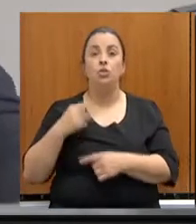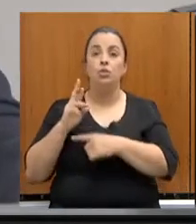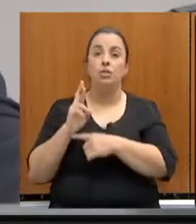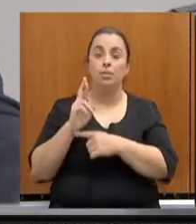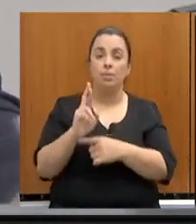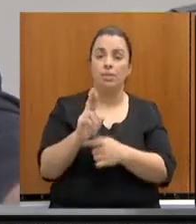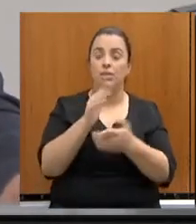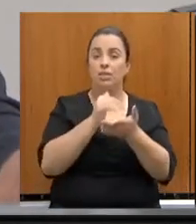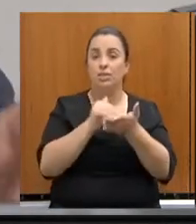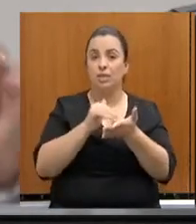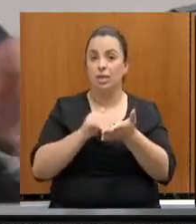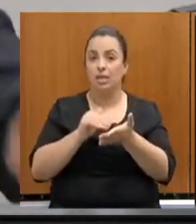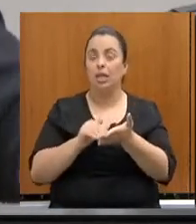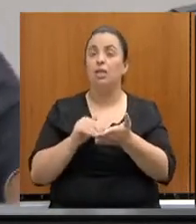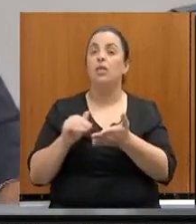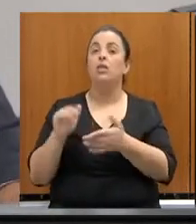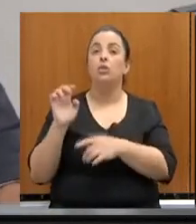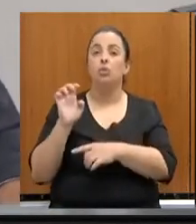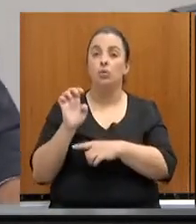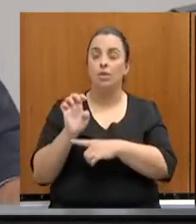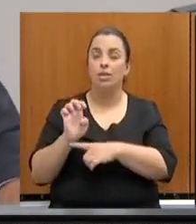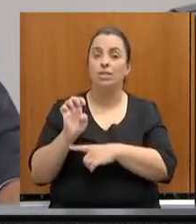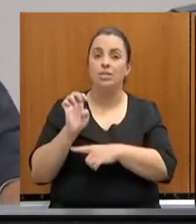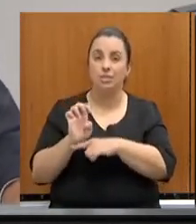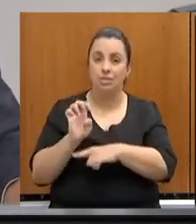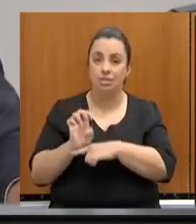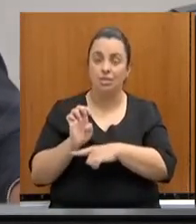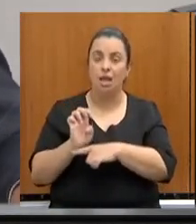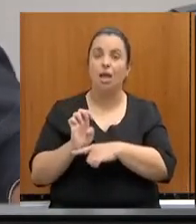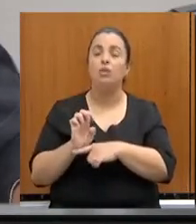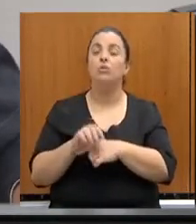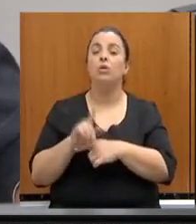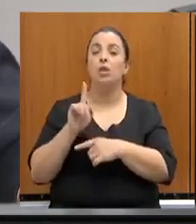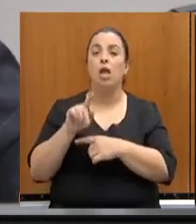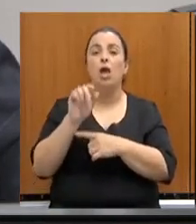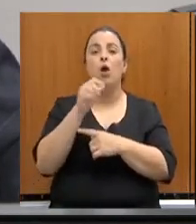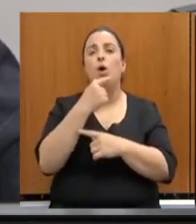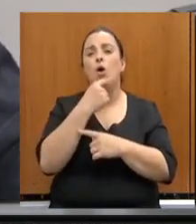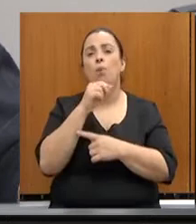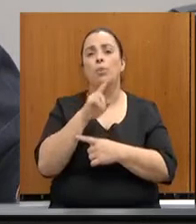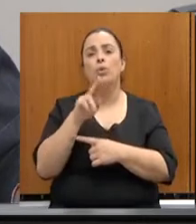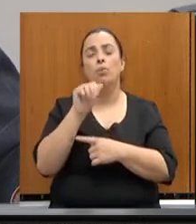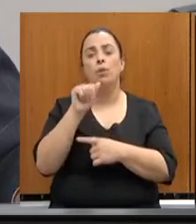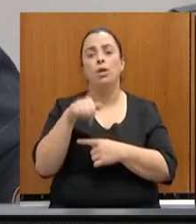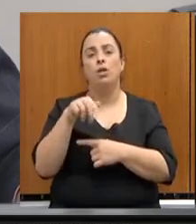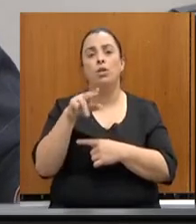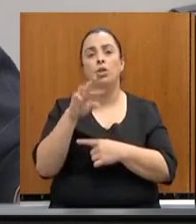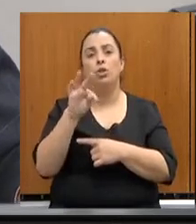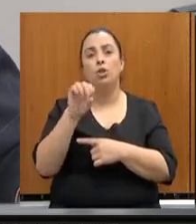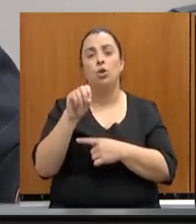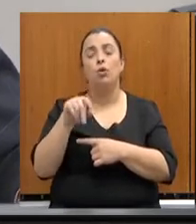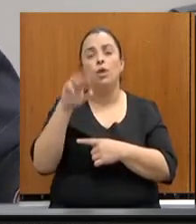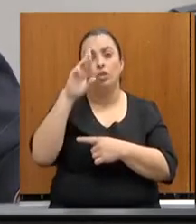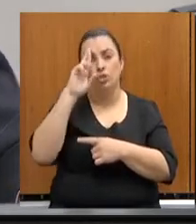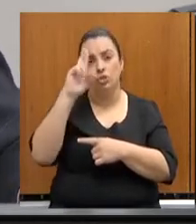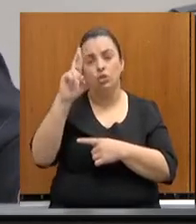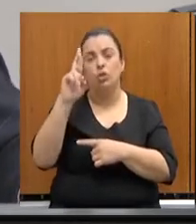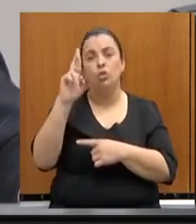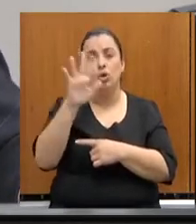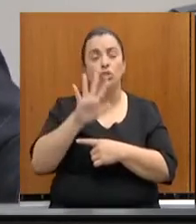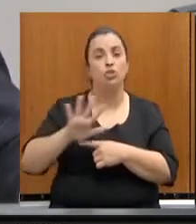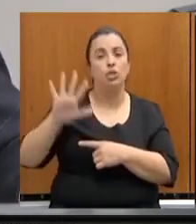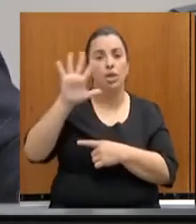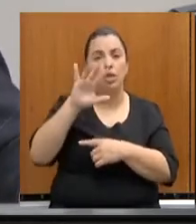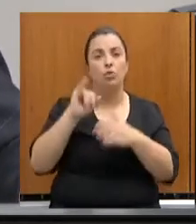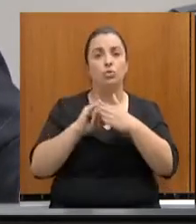de Estado que estão conosco aqui que é o Senhor Antônio malária é o diretor-geral do Instituto Estadual de Floresta